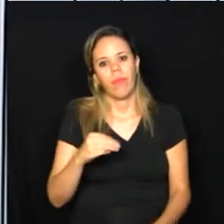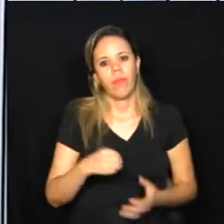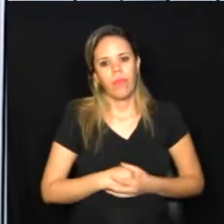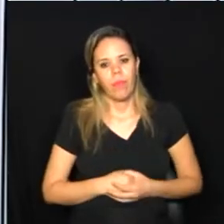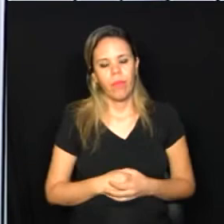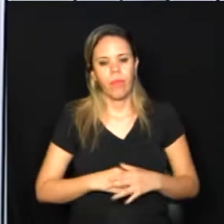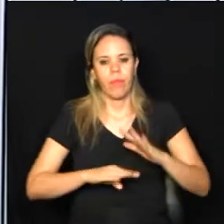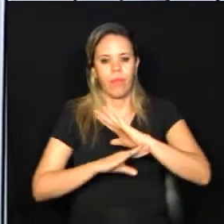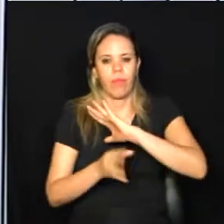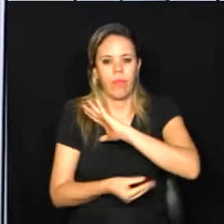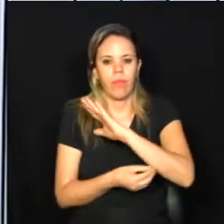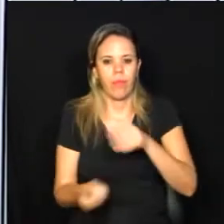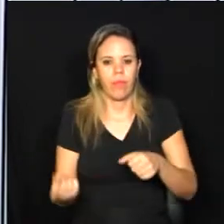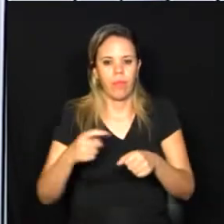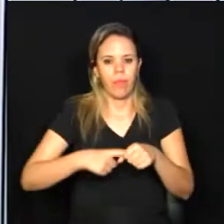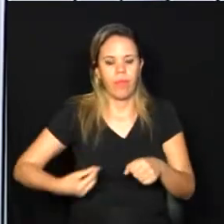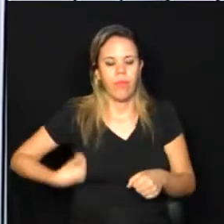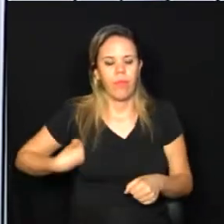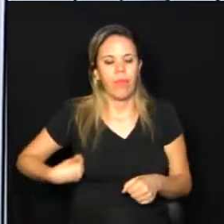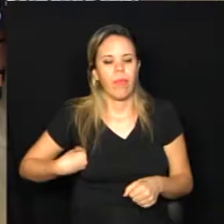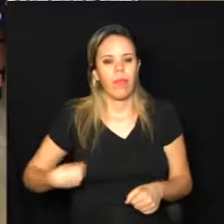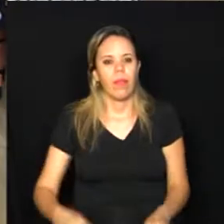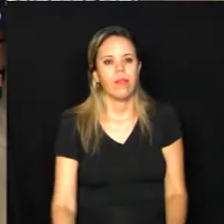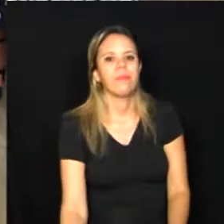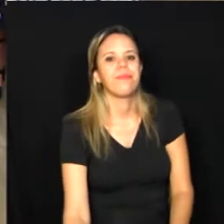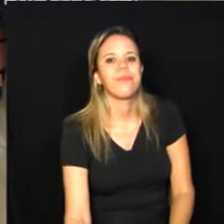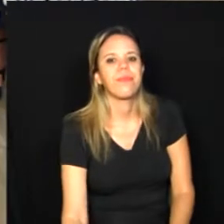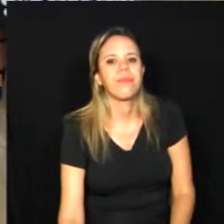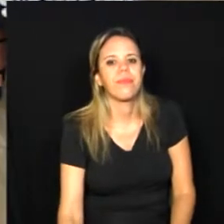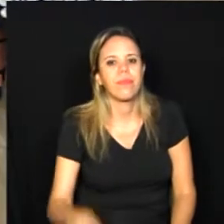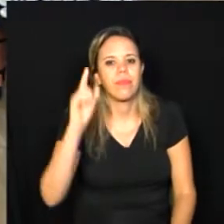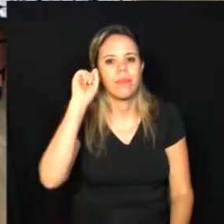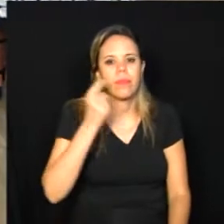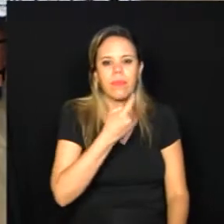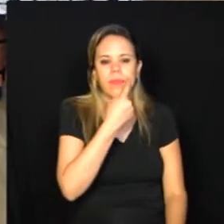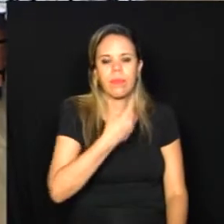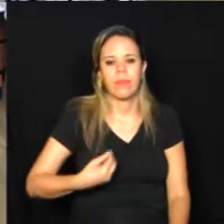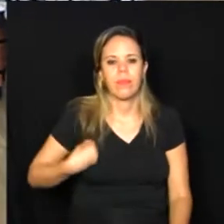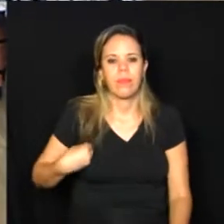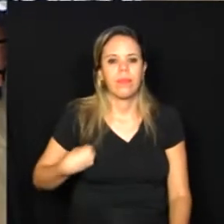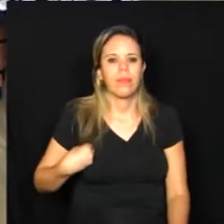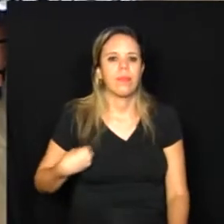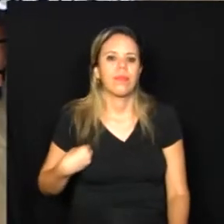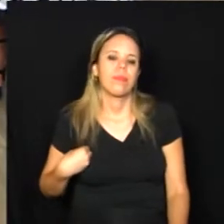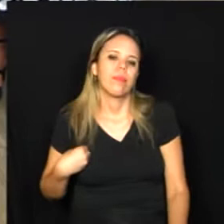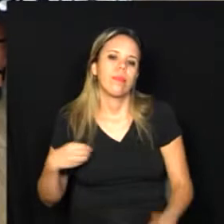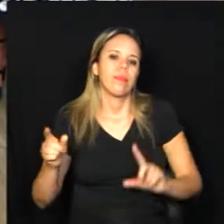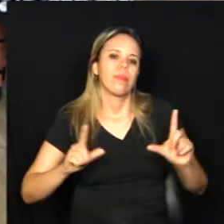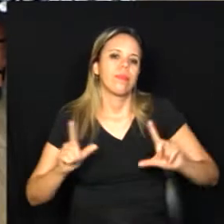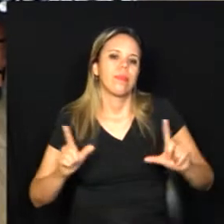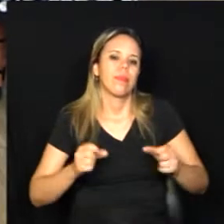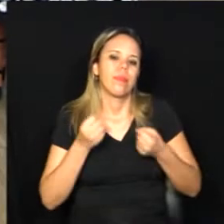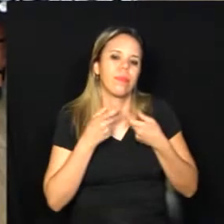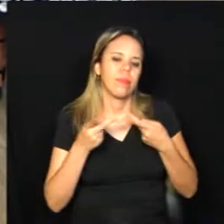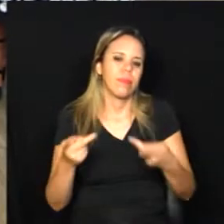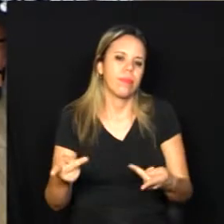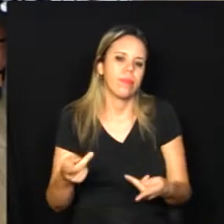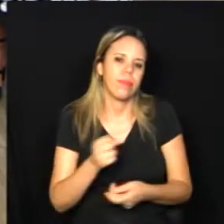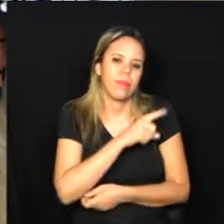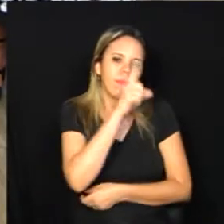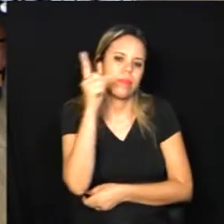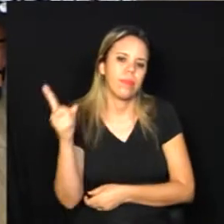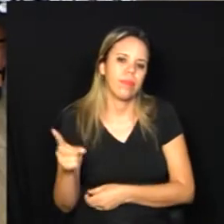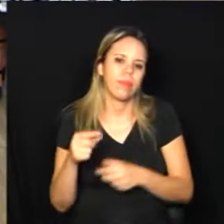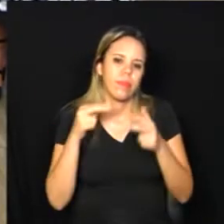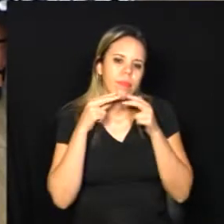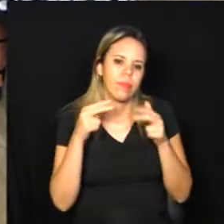7h43, Câmara Total de volta ao vivo e a Mina Abreu já está aqui nos nossos estúdios. Seja bem-vinda, bom dia com